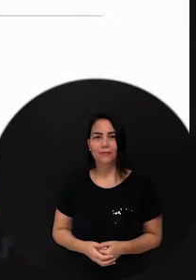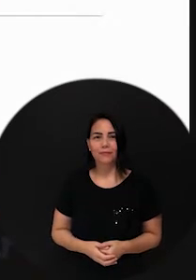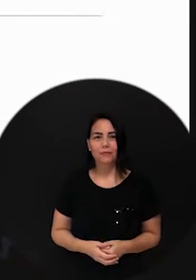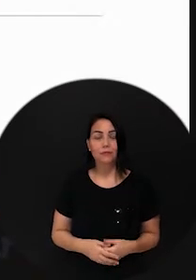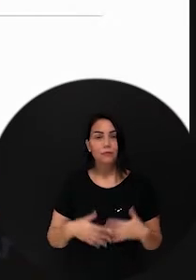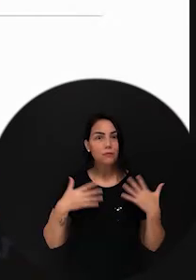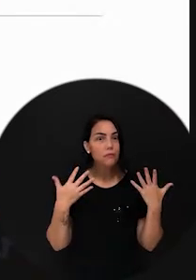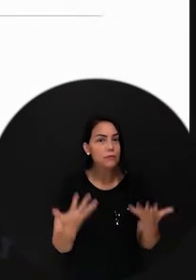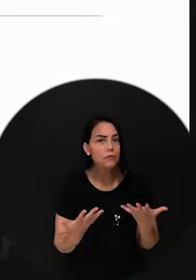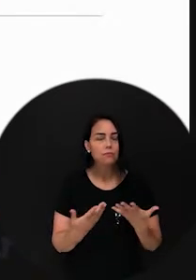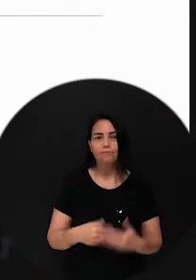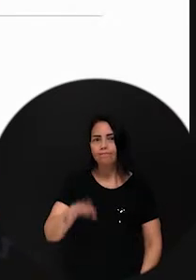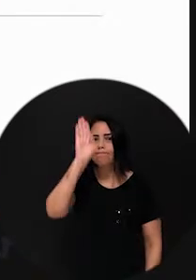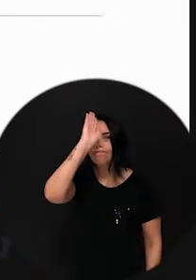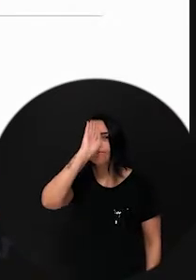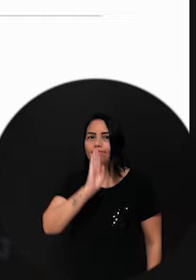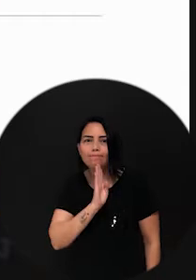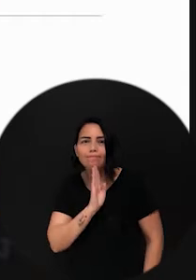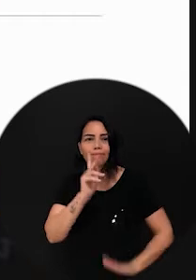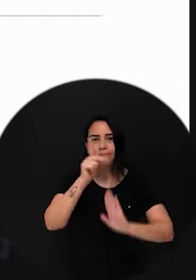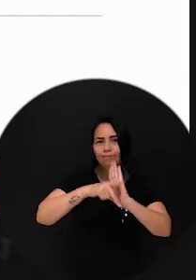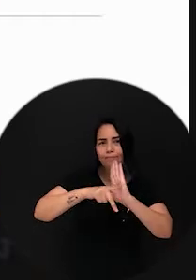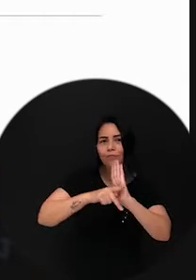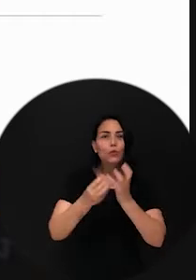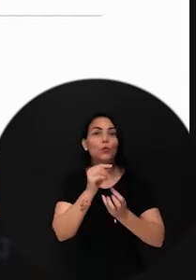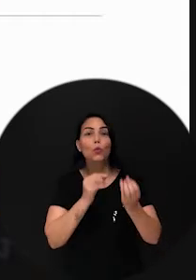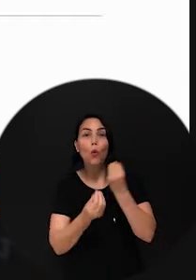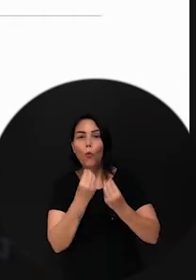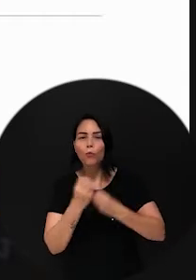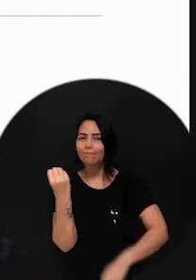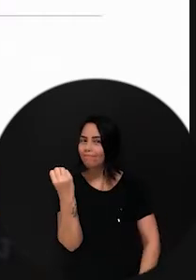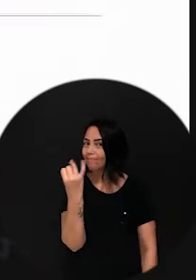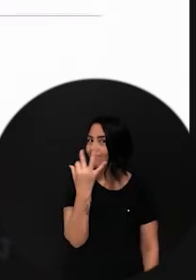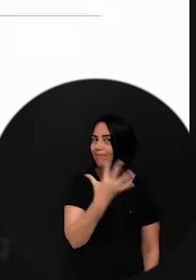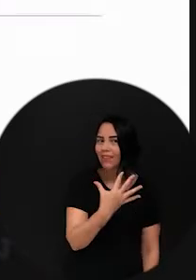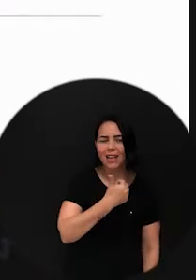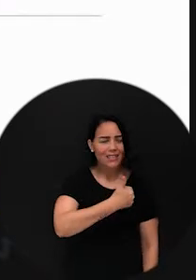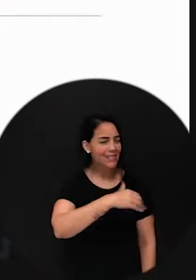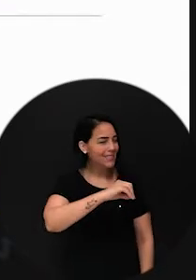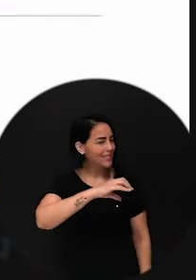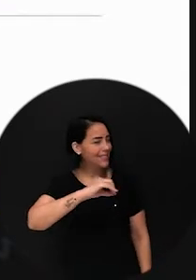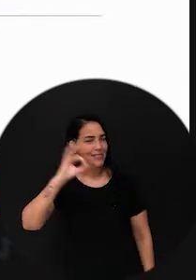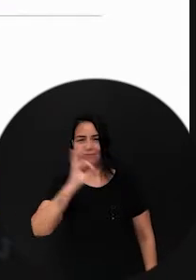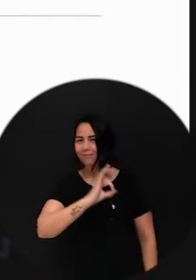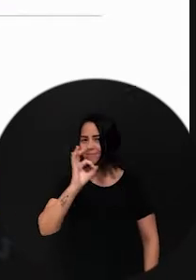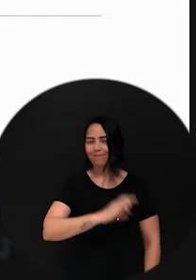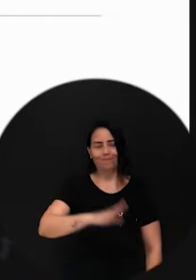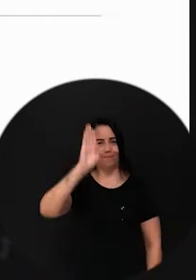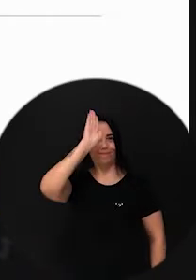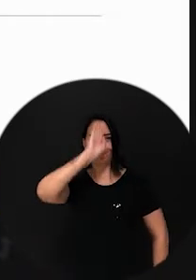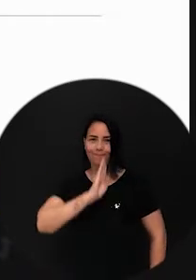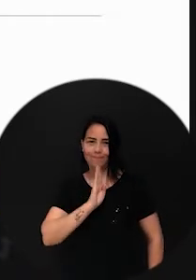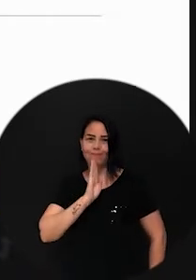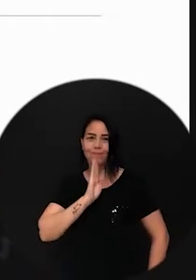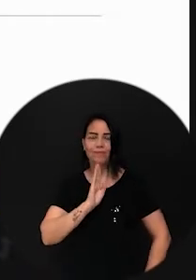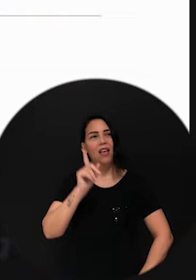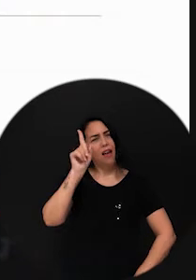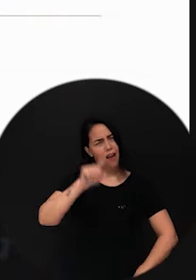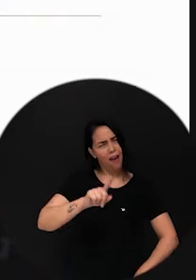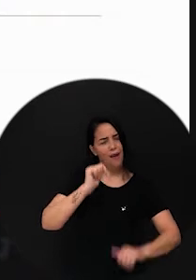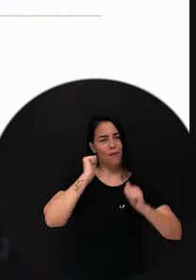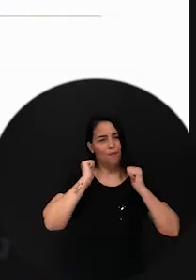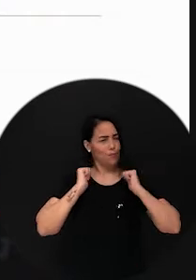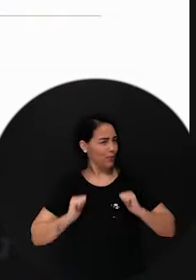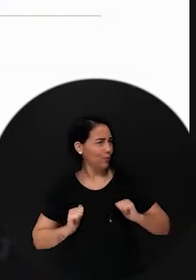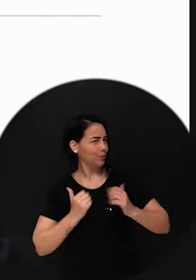Então, as bolsas de estudo do projeto Música para Todos são 100% gratuitas, né? Então, o